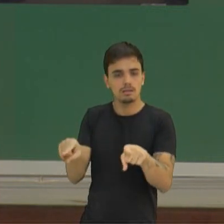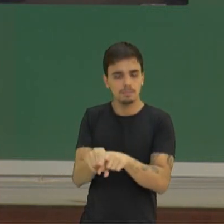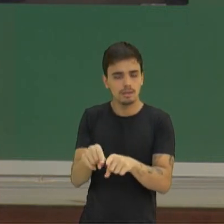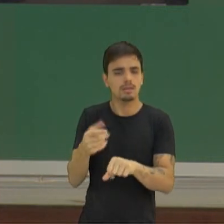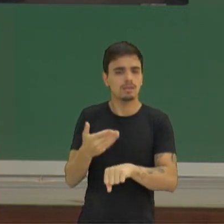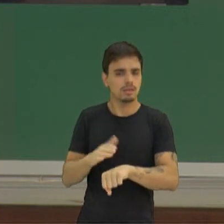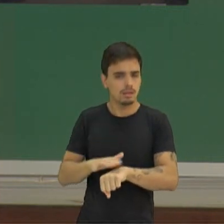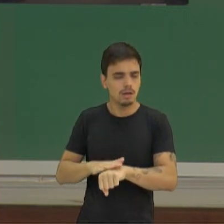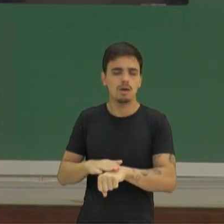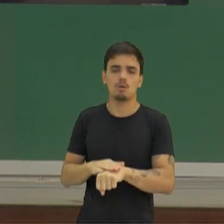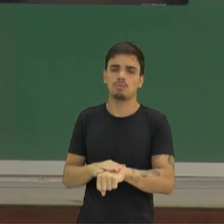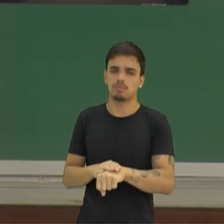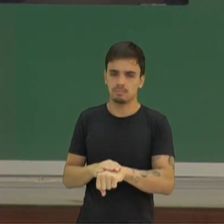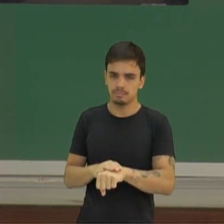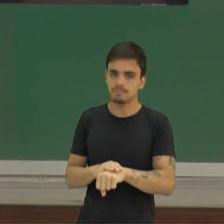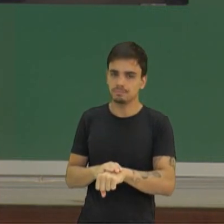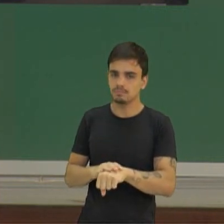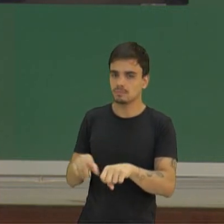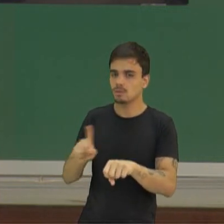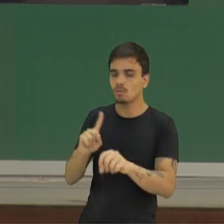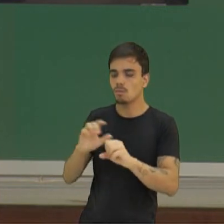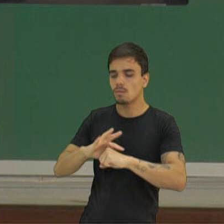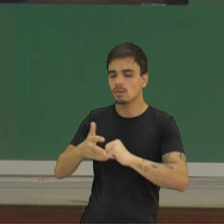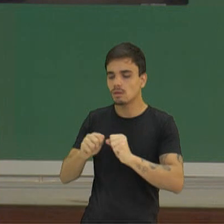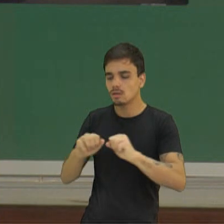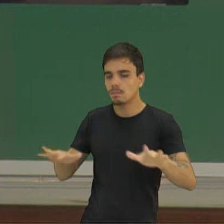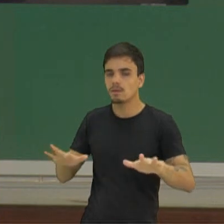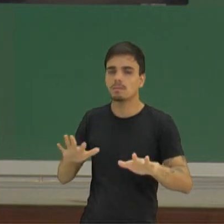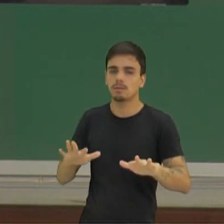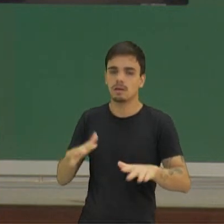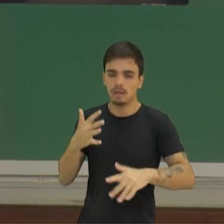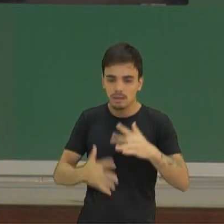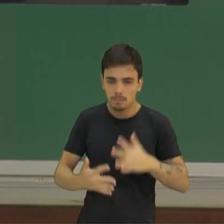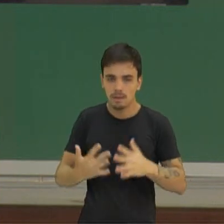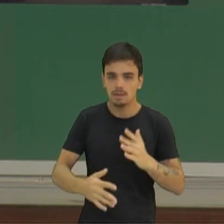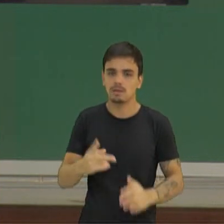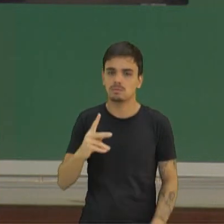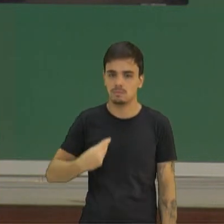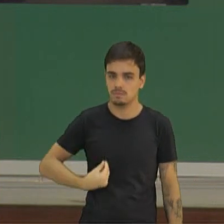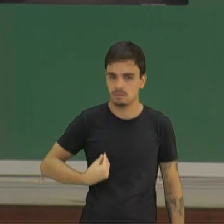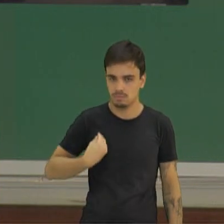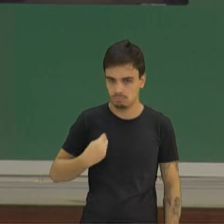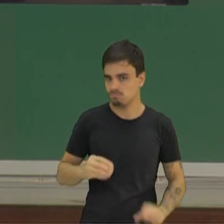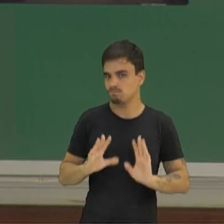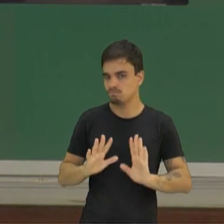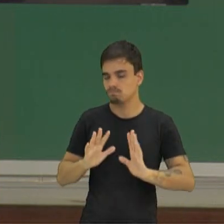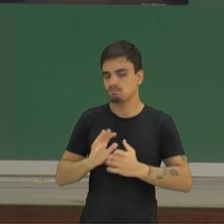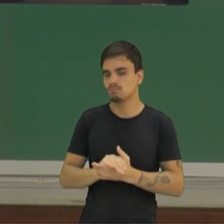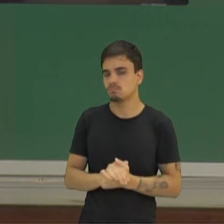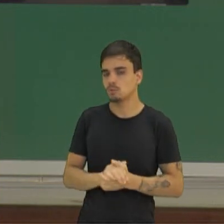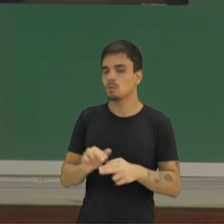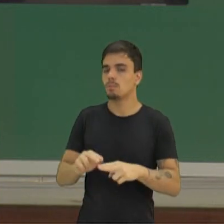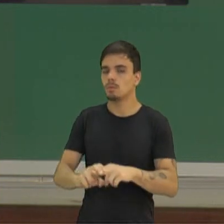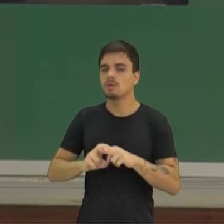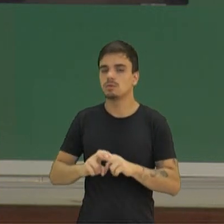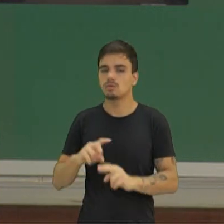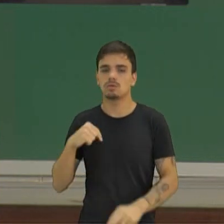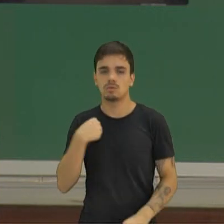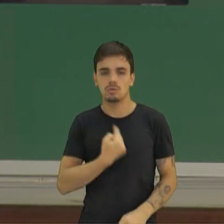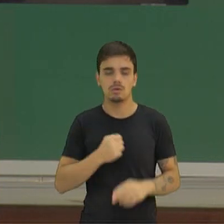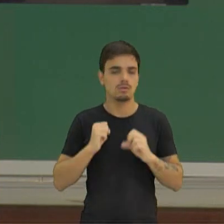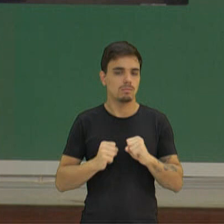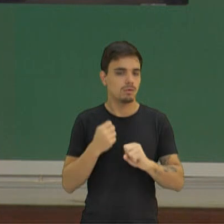vamos lá realize não deixa a pandemia é tomar conta da nossa vida né Nós podemos